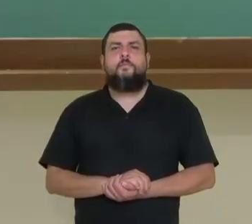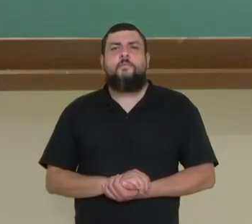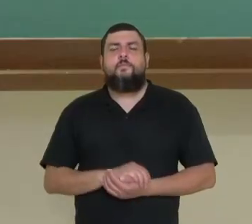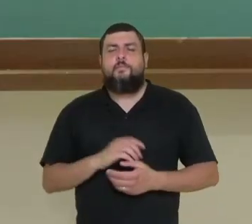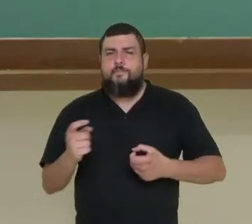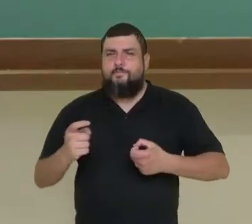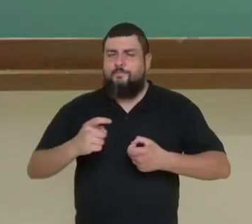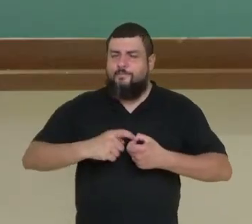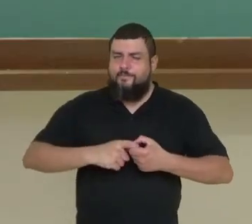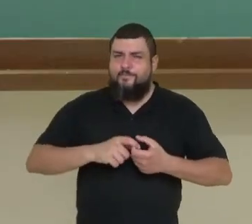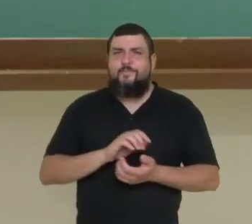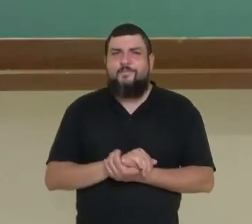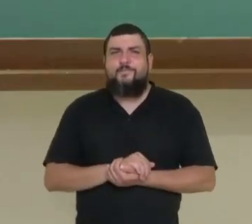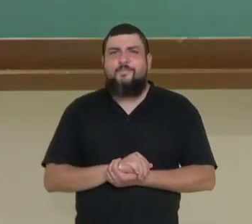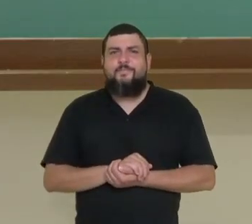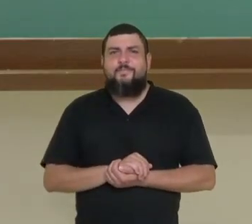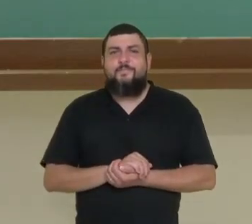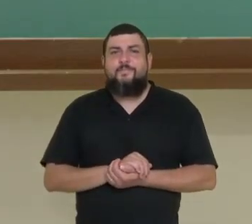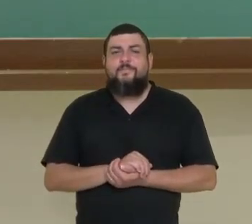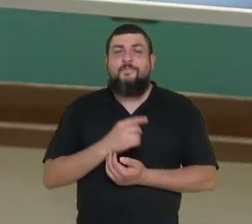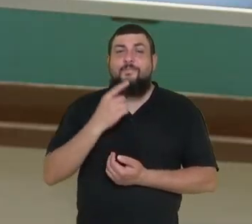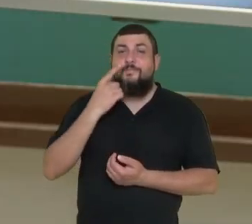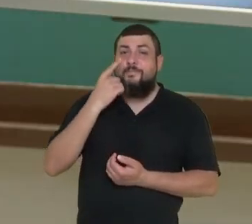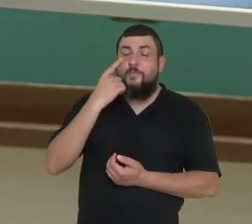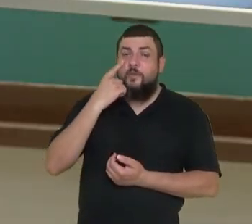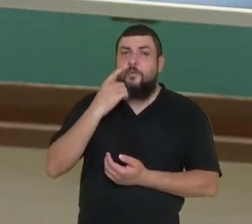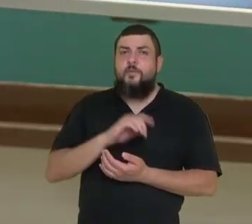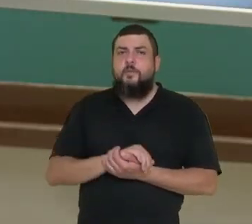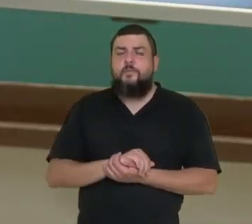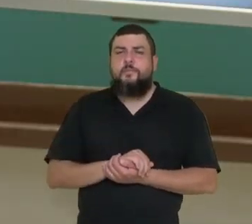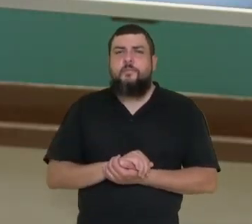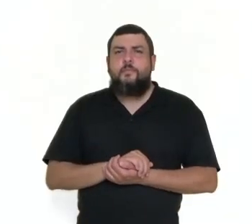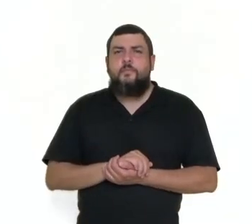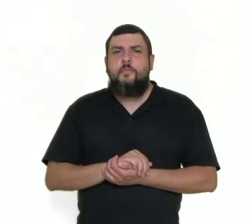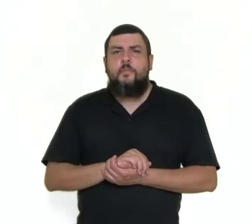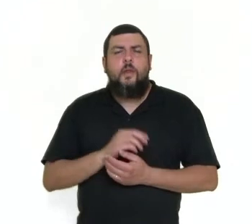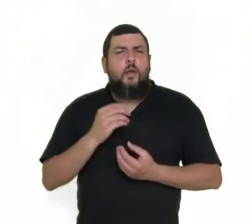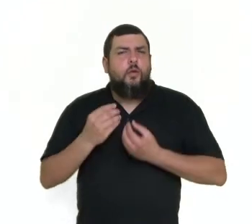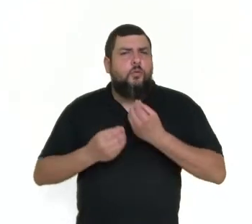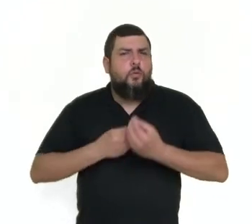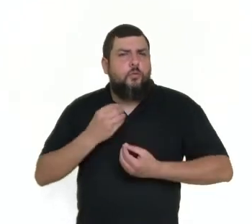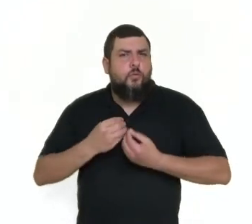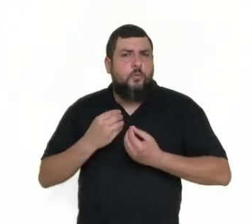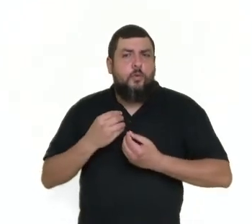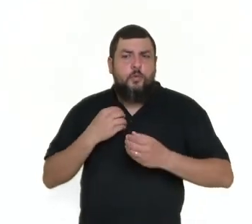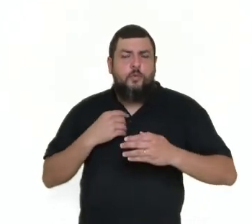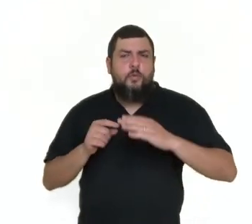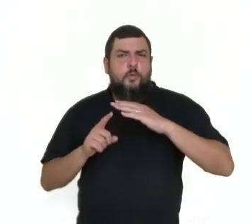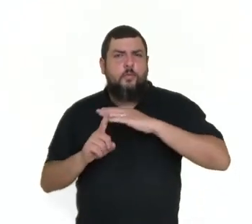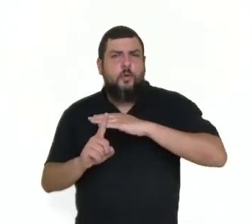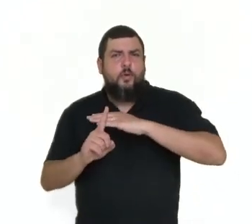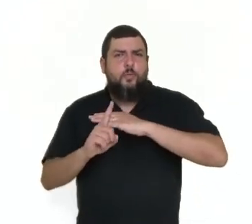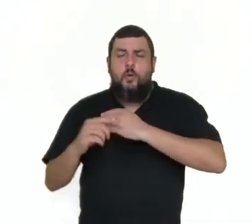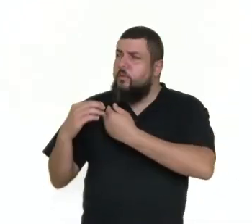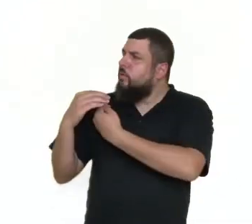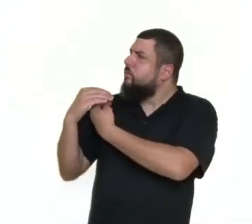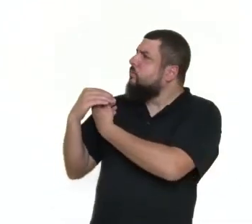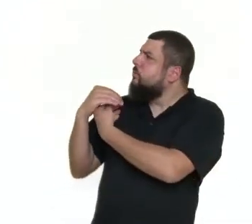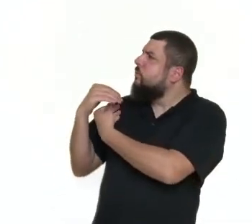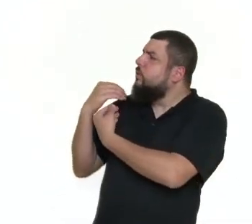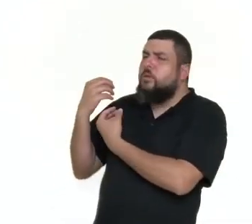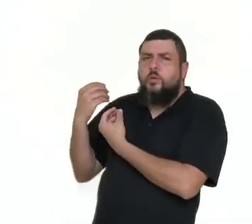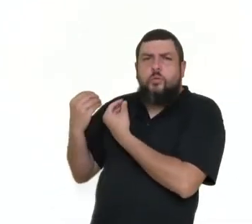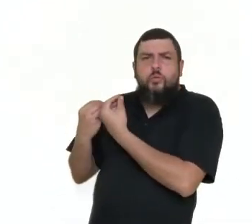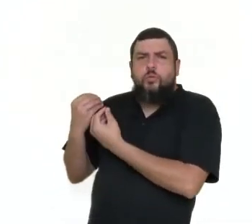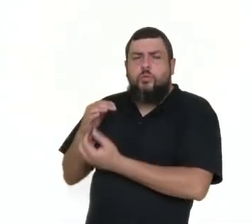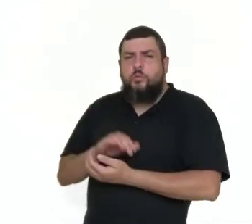Retornando então, pessoal, vamos ver aqui. Então, olha lá, qual a orientação específica dada ao consumidor, ao leitor, nesse poema do cordel? Então, a gente